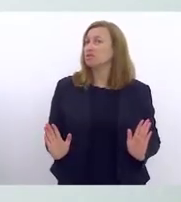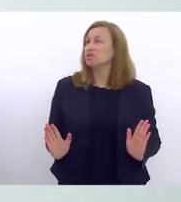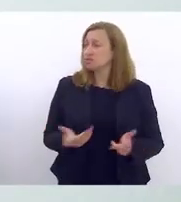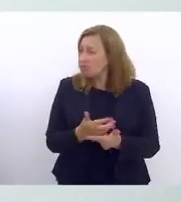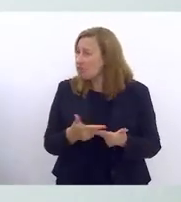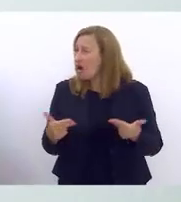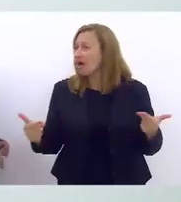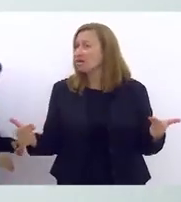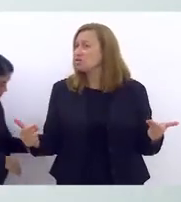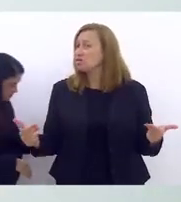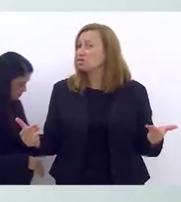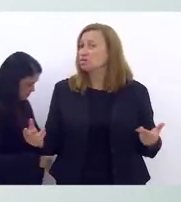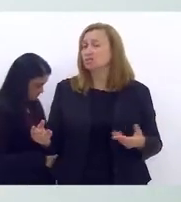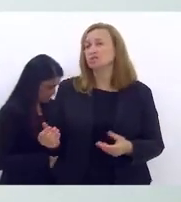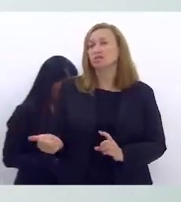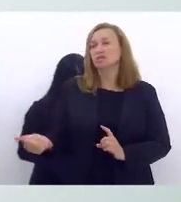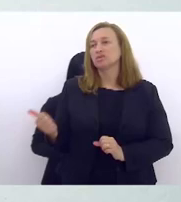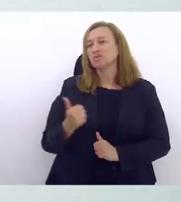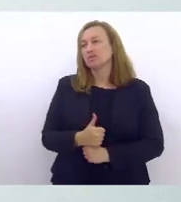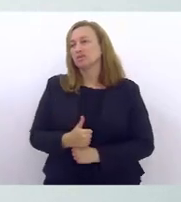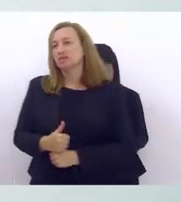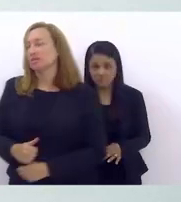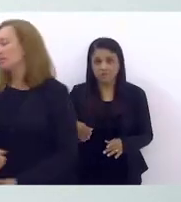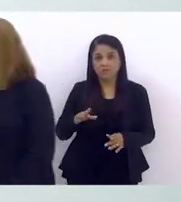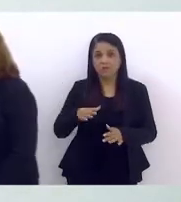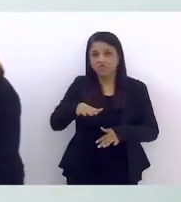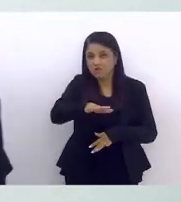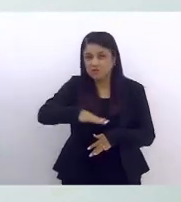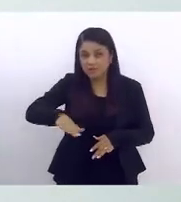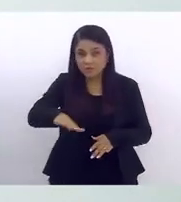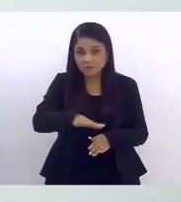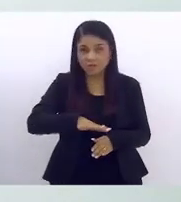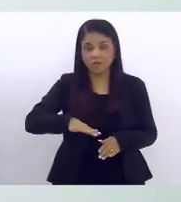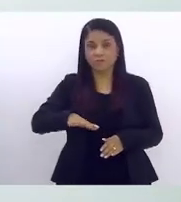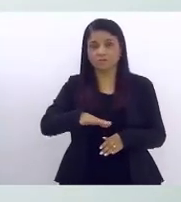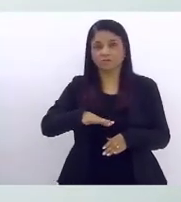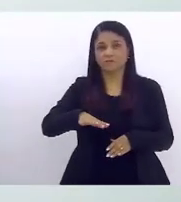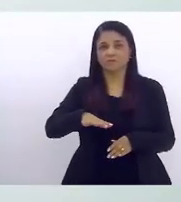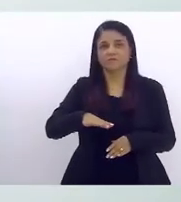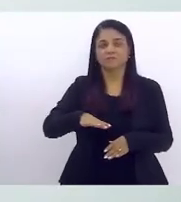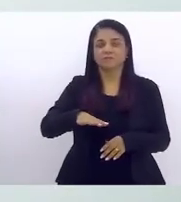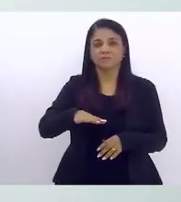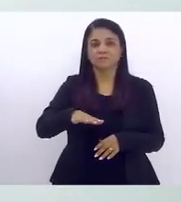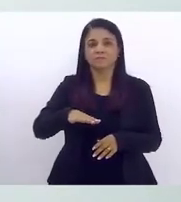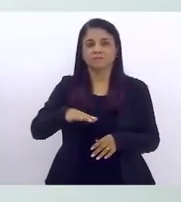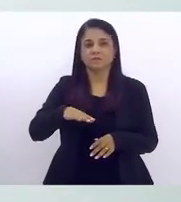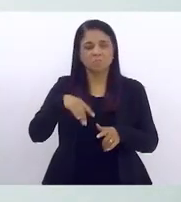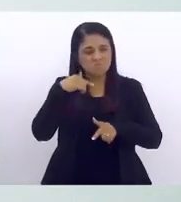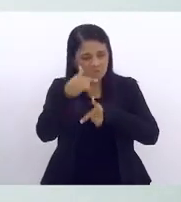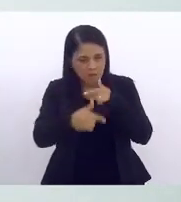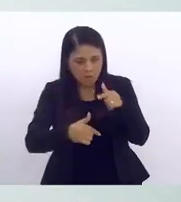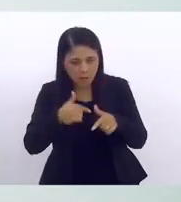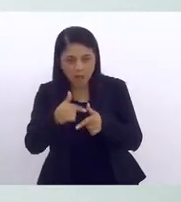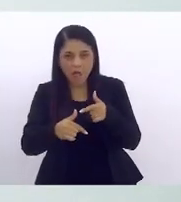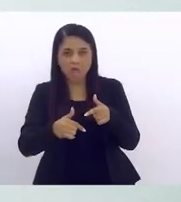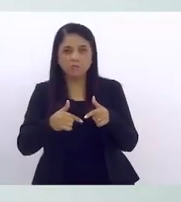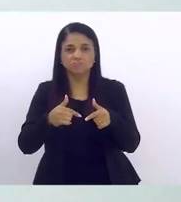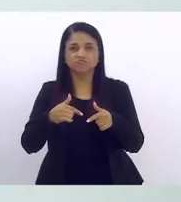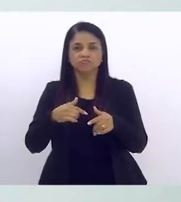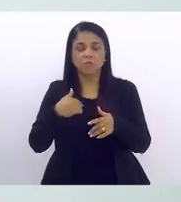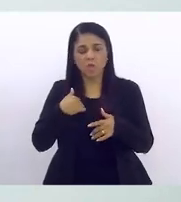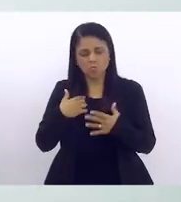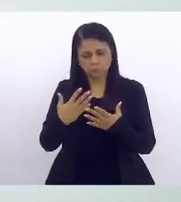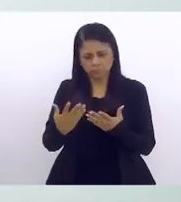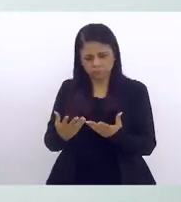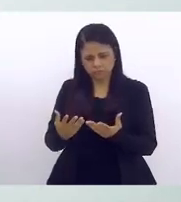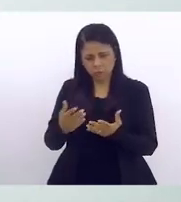muito frágeis. E naquele território, eu, com o trabalho que nós fizemos, eu comecei a